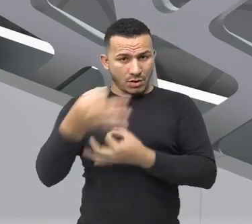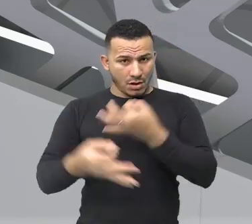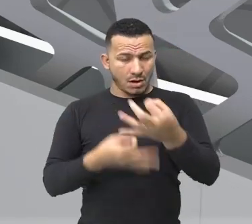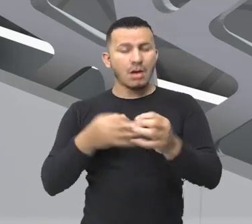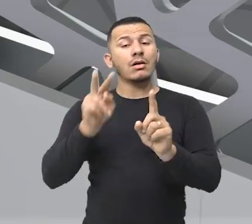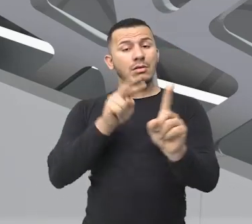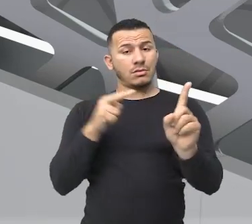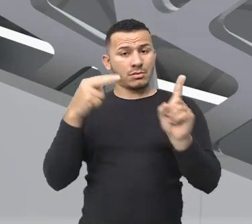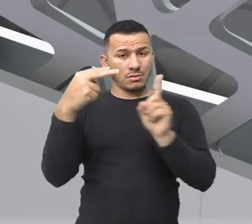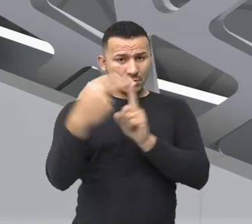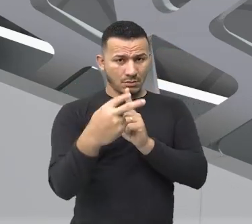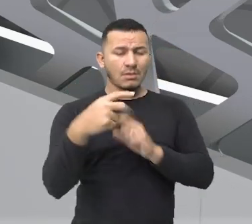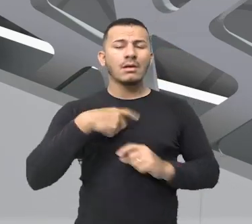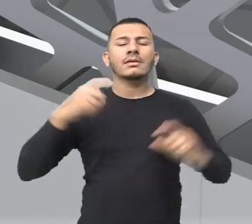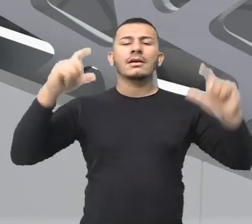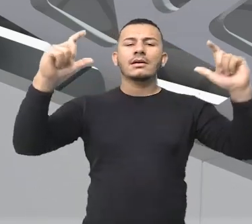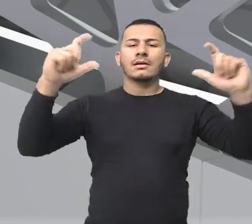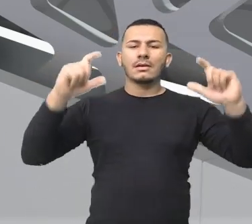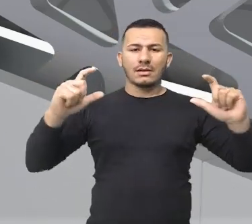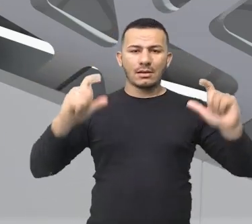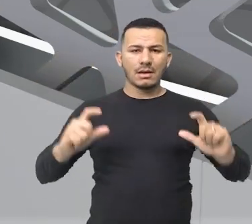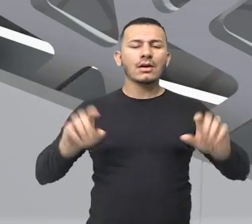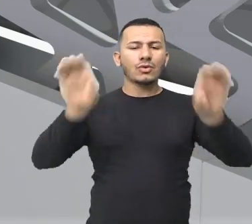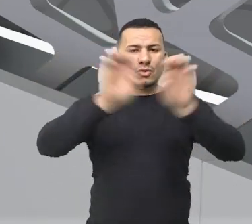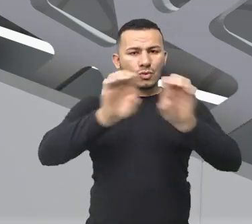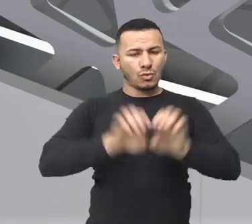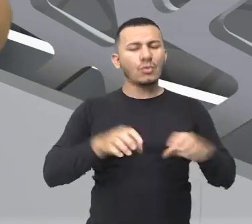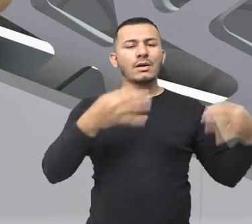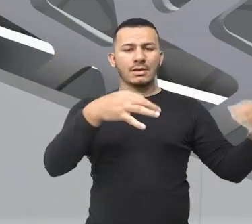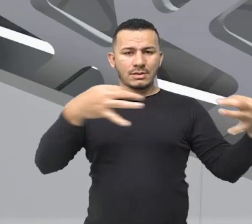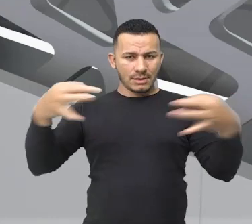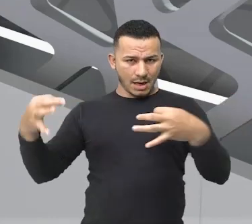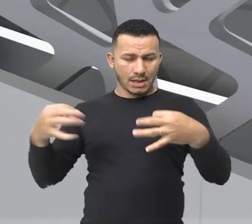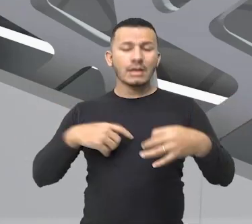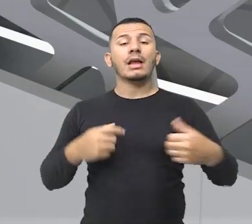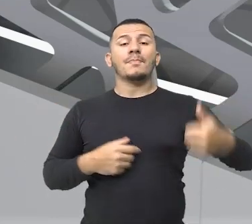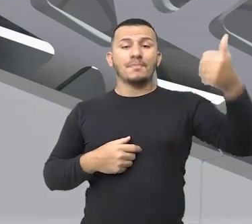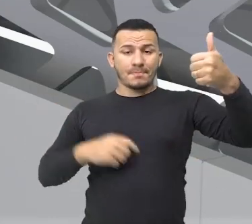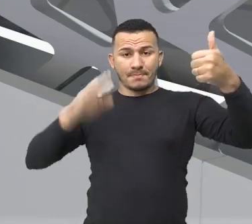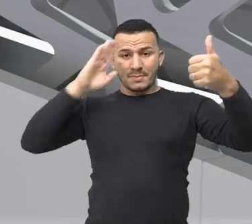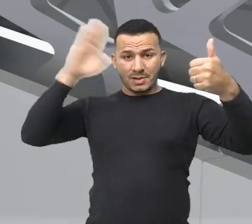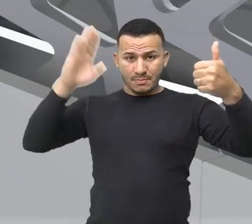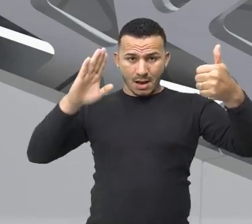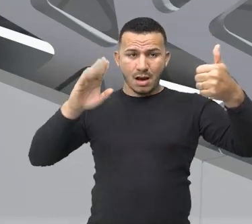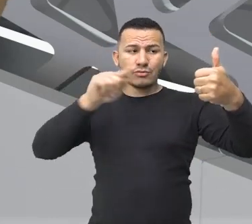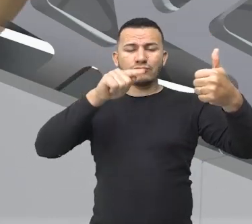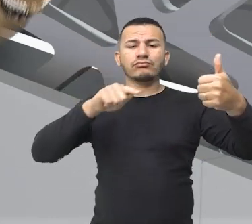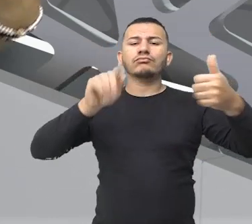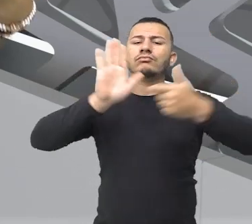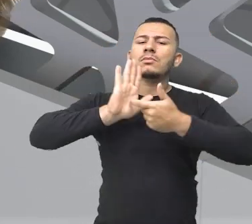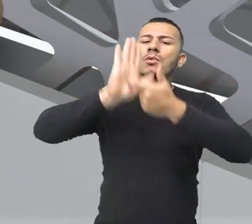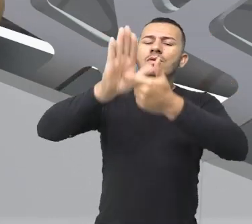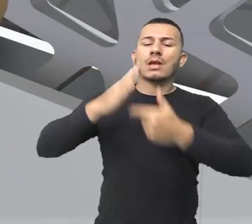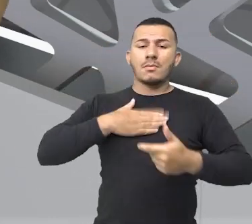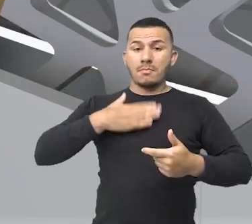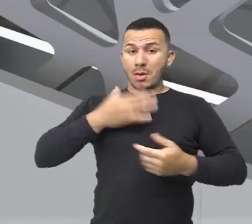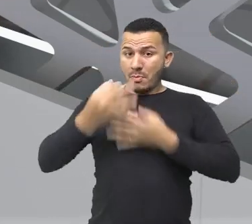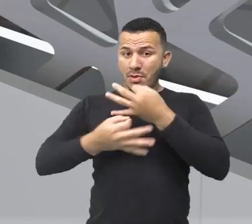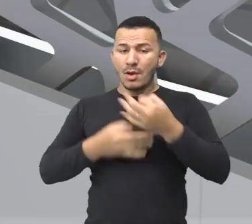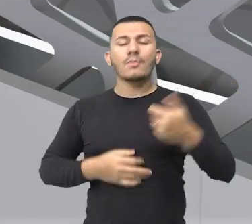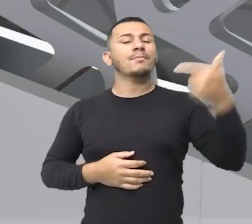de parágrafos bem estruturados com uma ideia que é principal, que vai expor a minha opinião, e ideias que